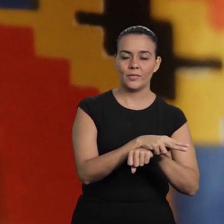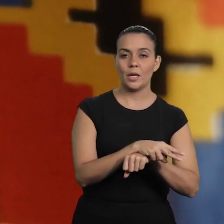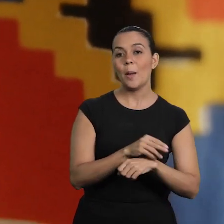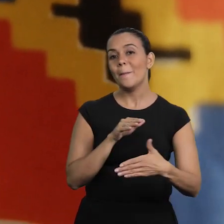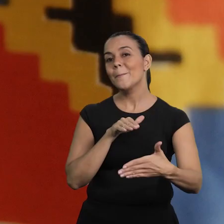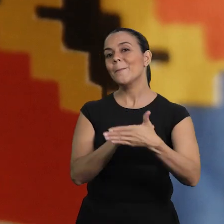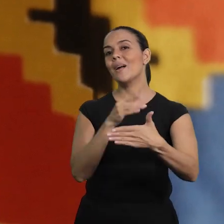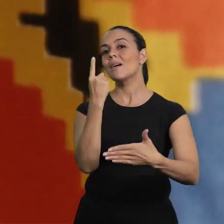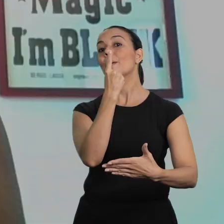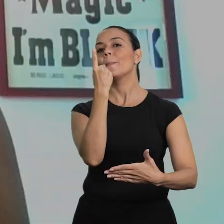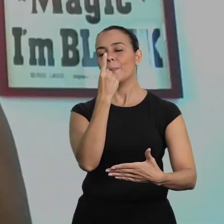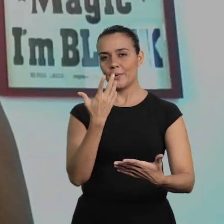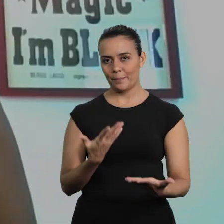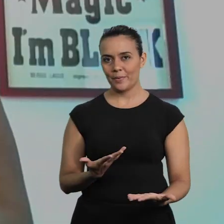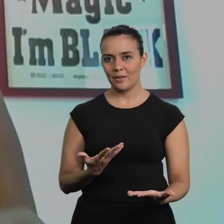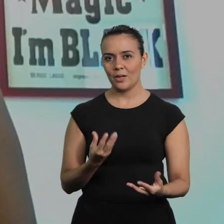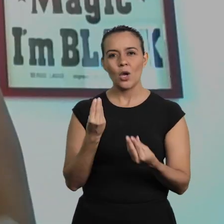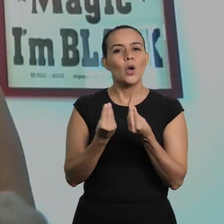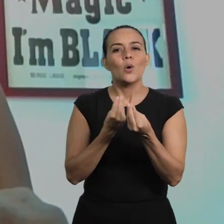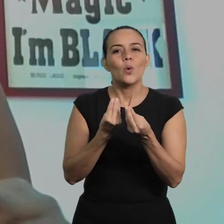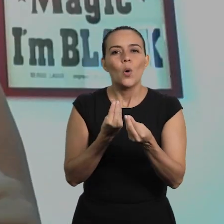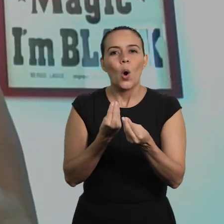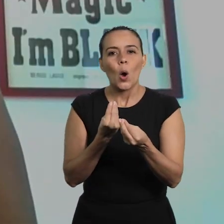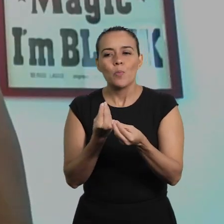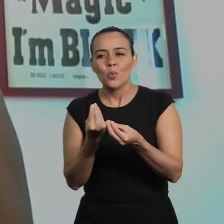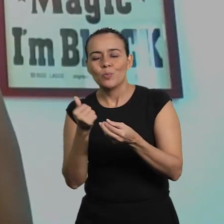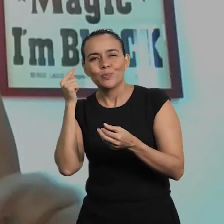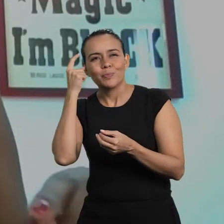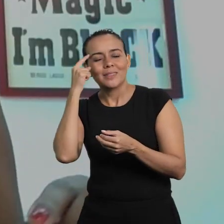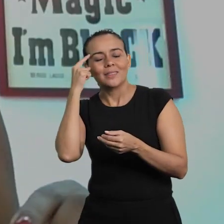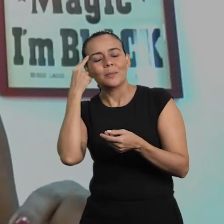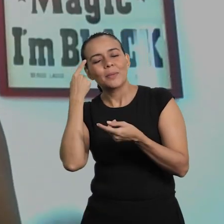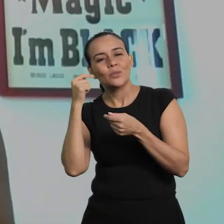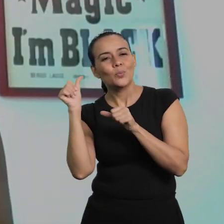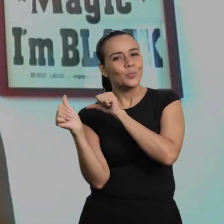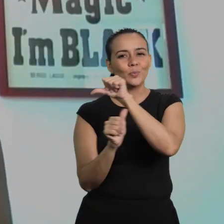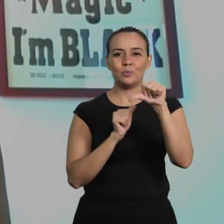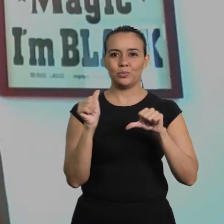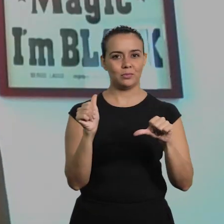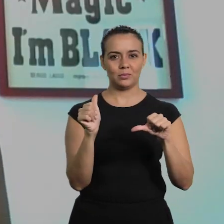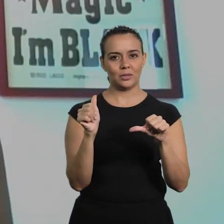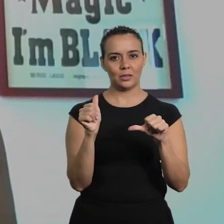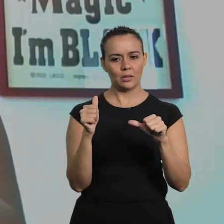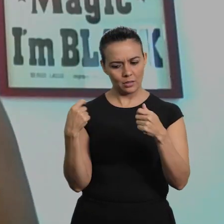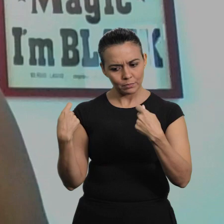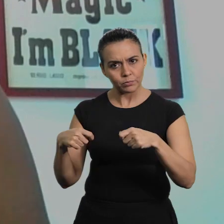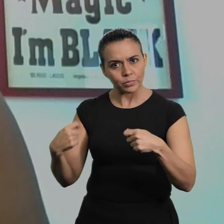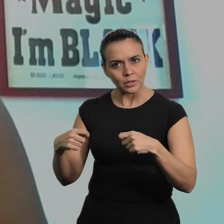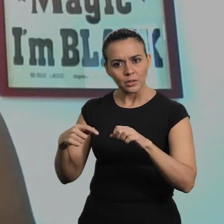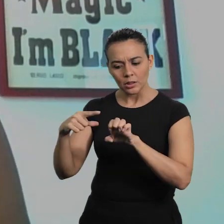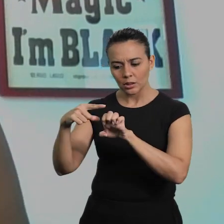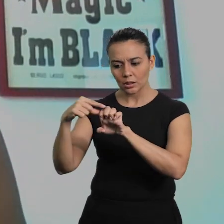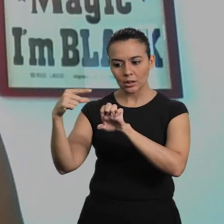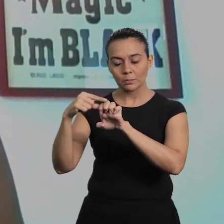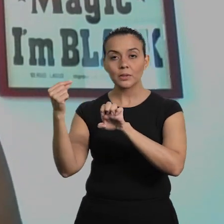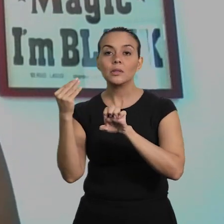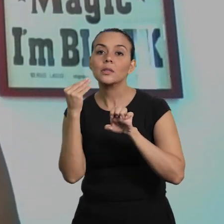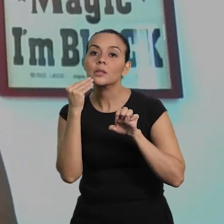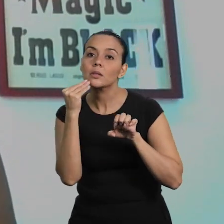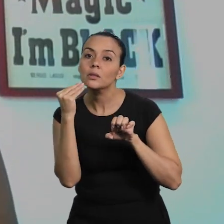um processo de transcender desse empreendedorismo de necessidade para empreendedorismo